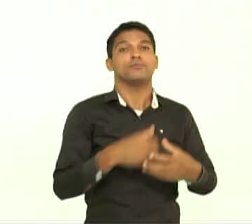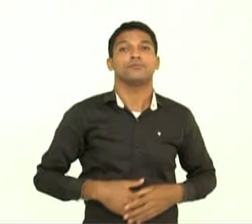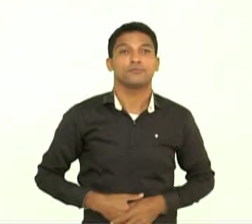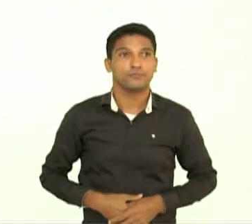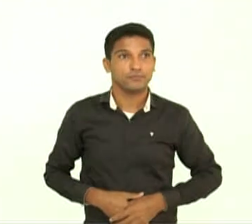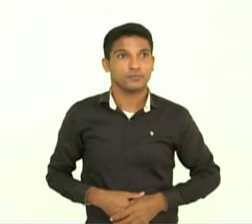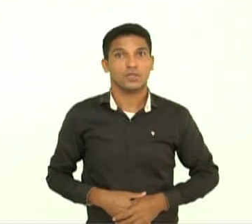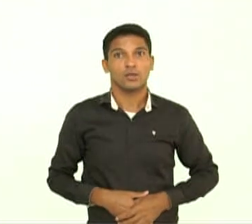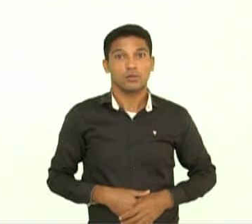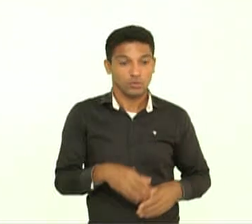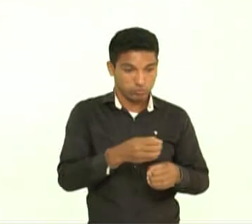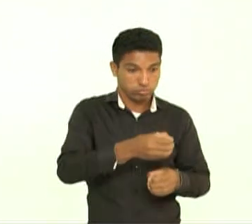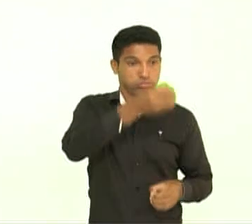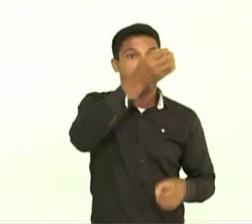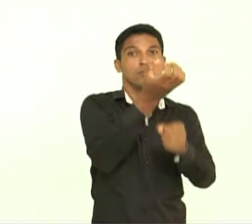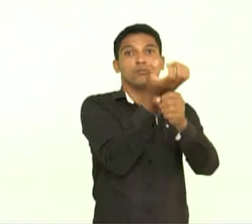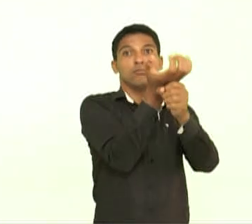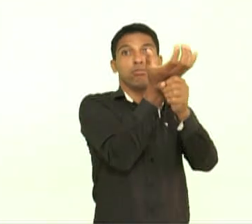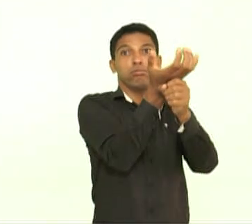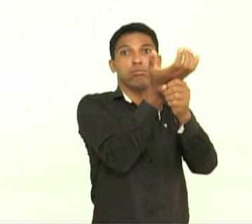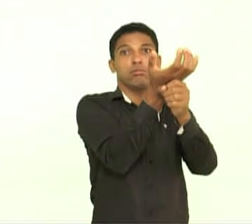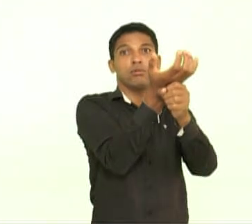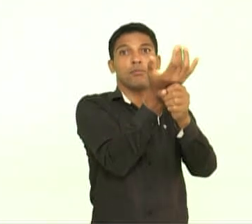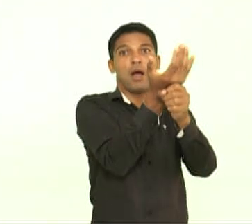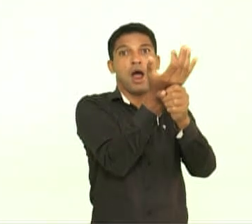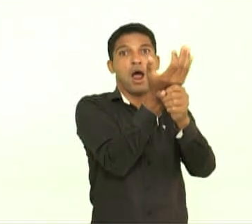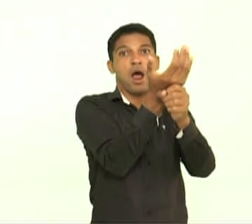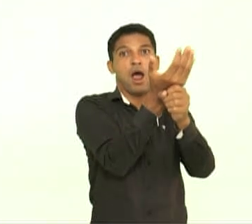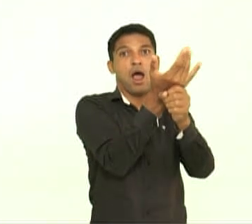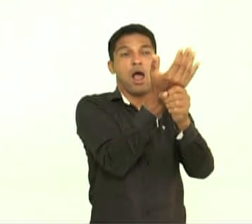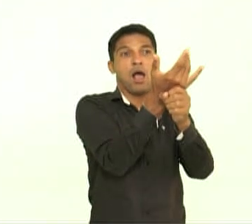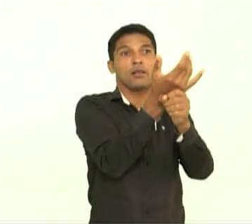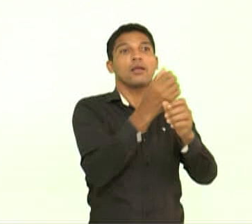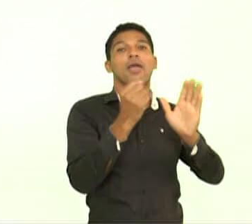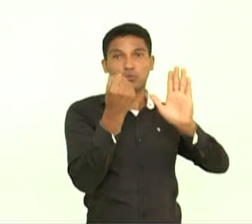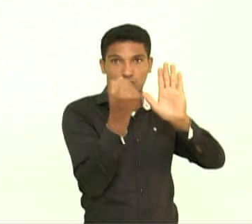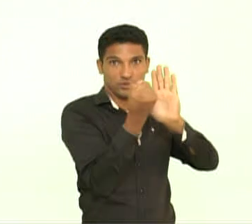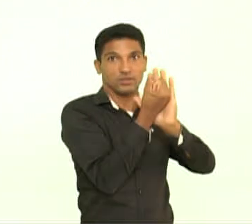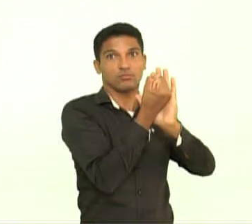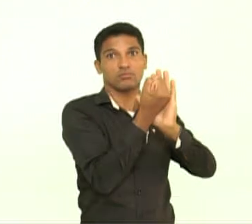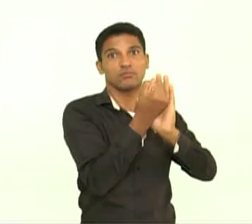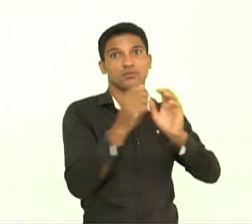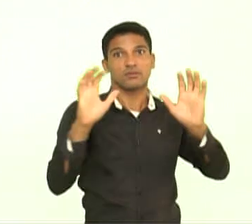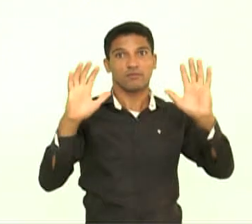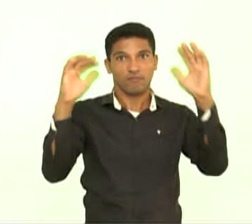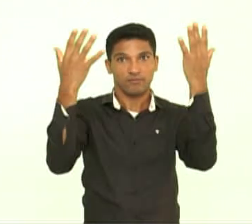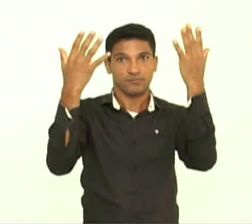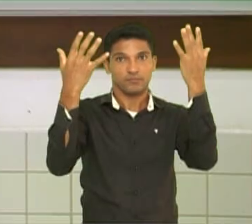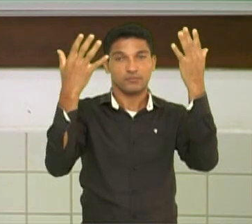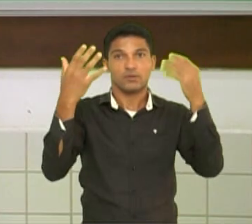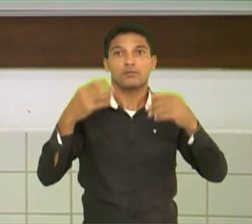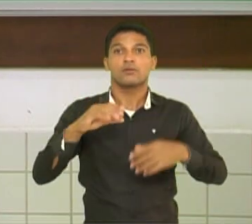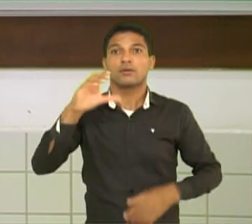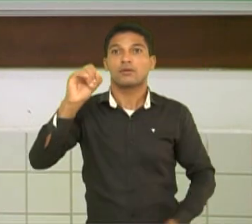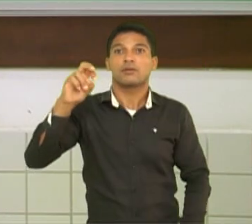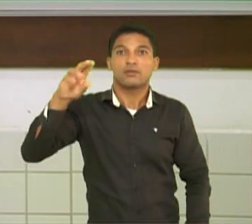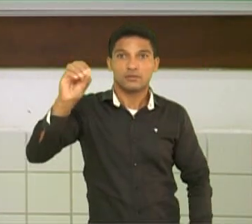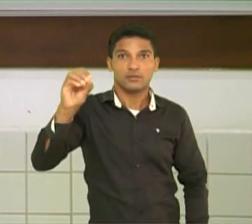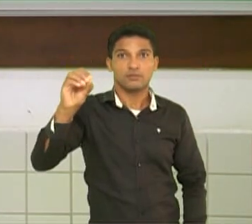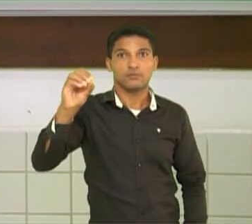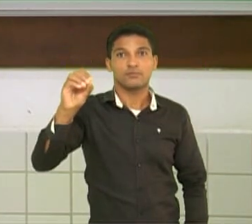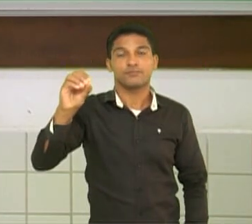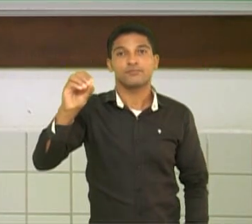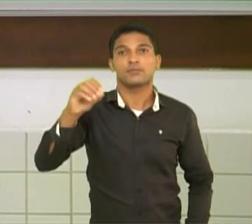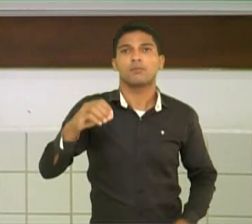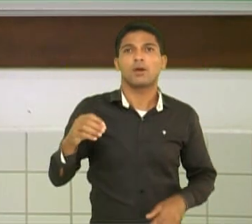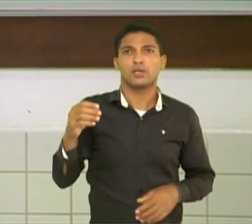essa vela grande. No entanto, centenas, milhares de romeiros que vão até a festa do Círio de Nazaré vão para tocar